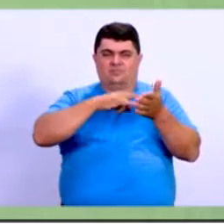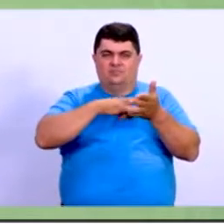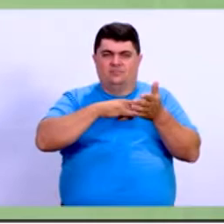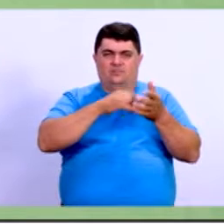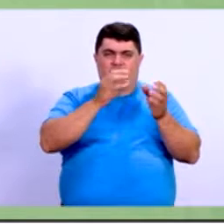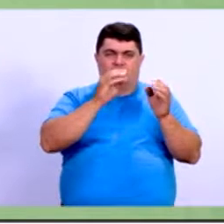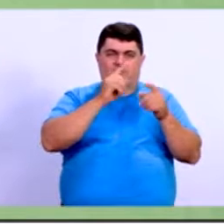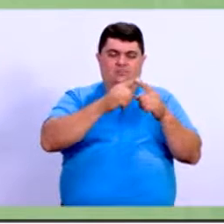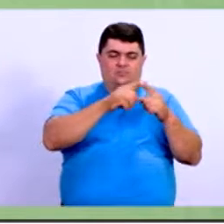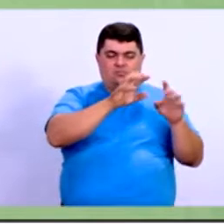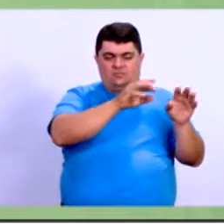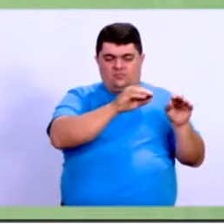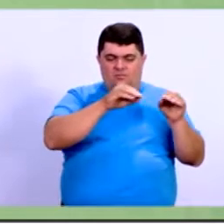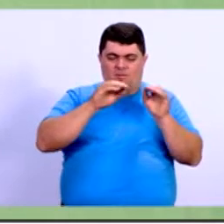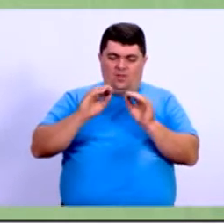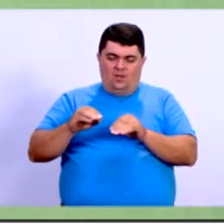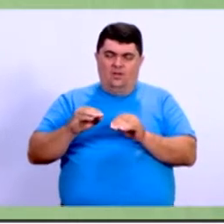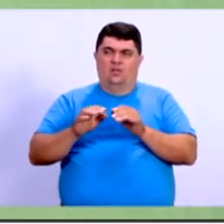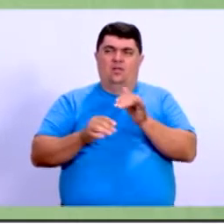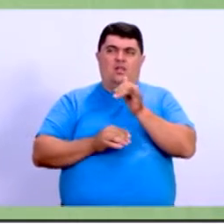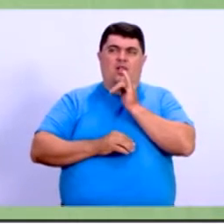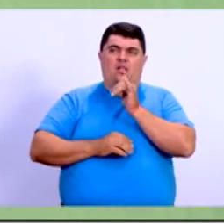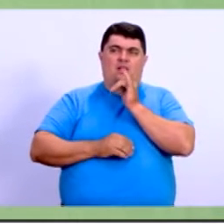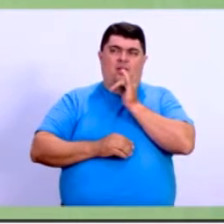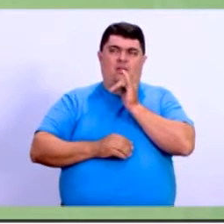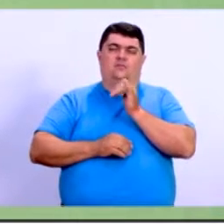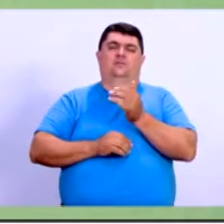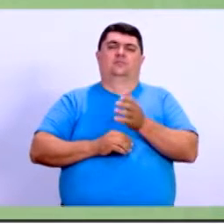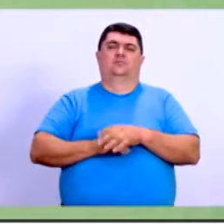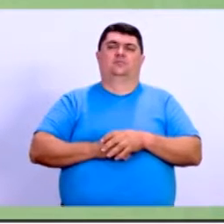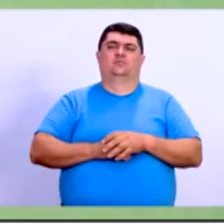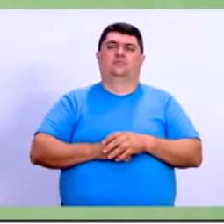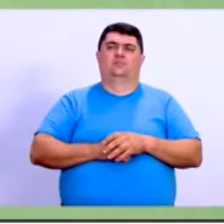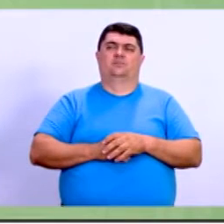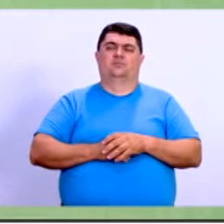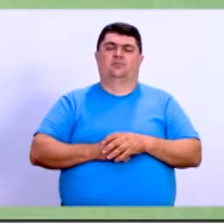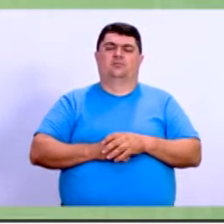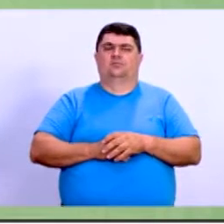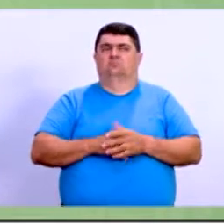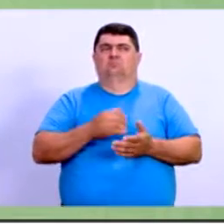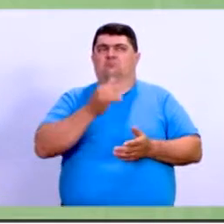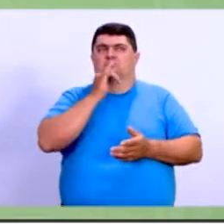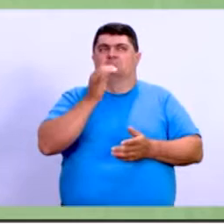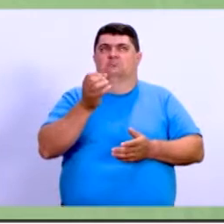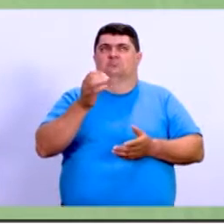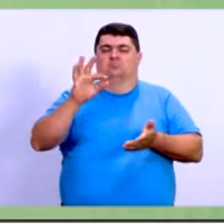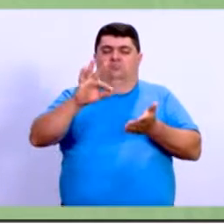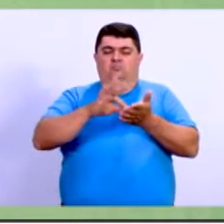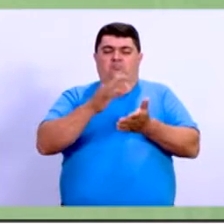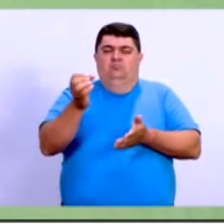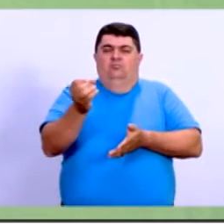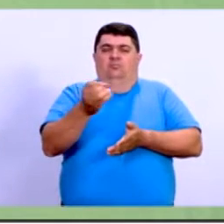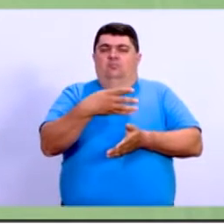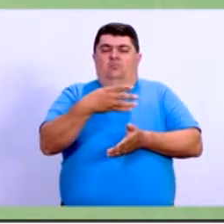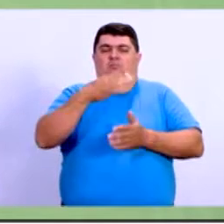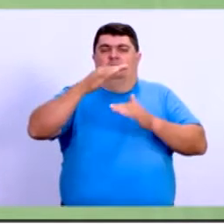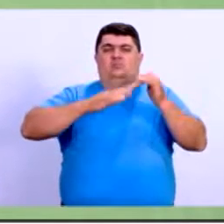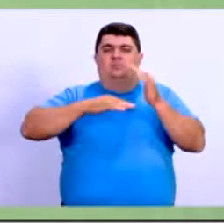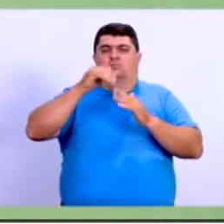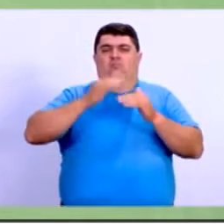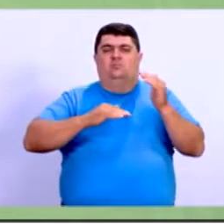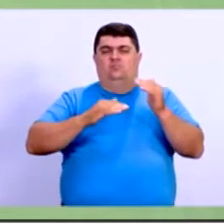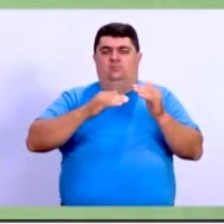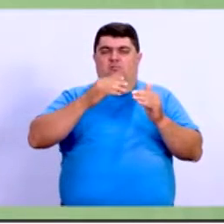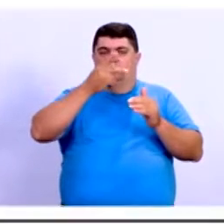que o usuário faz. Por exemplo, a inscrição de um novo funcionário. Aí lá na página 50